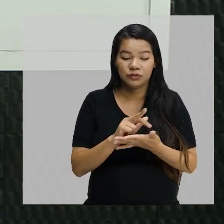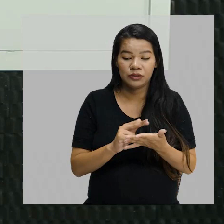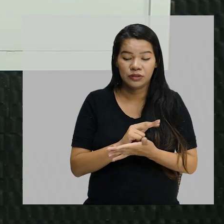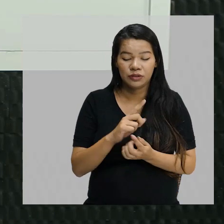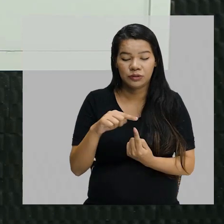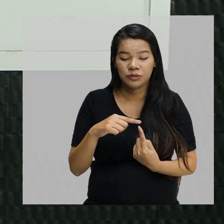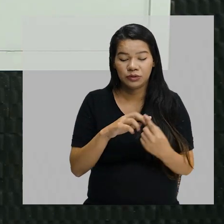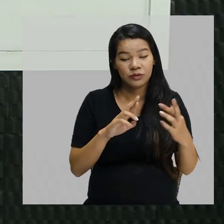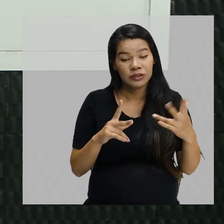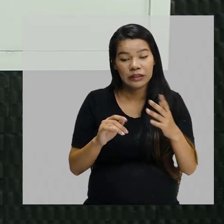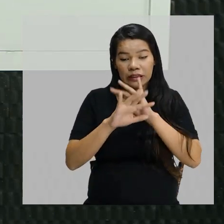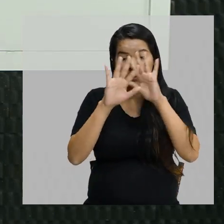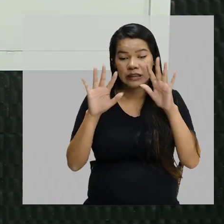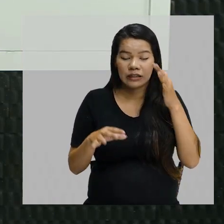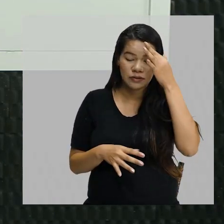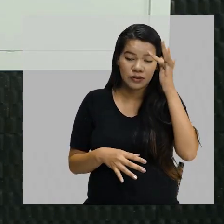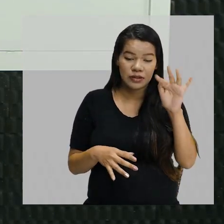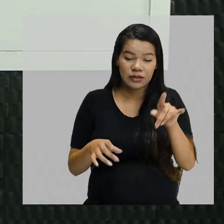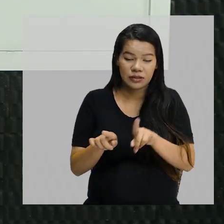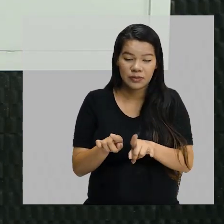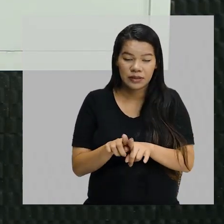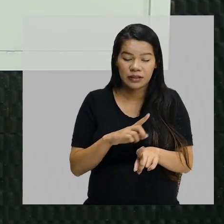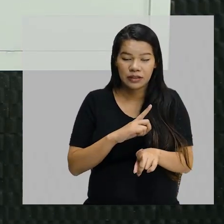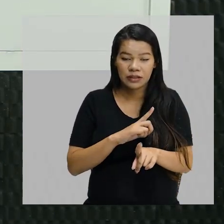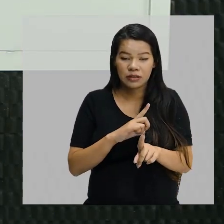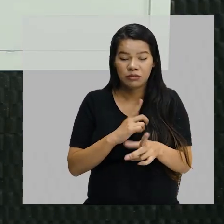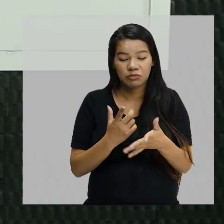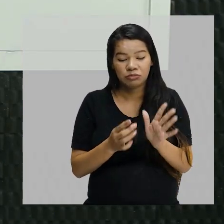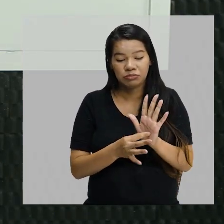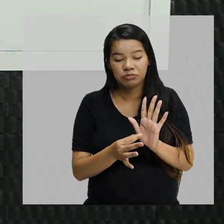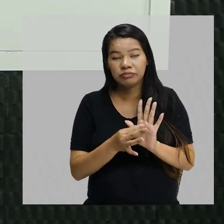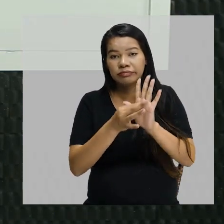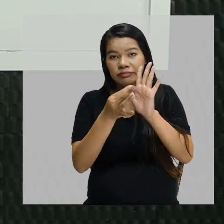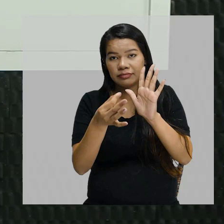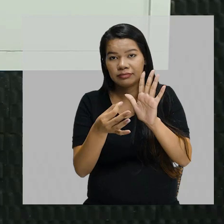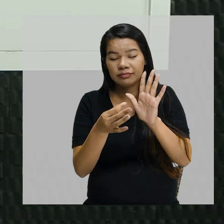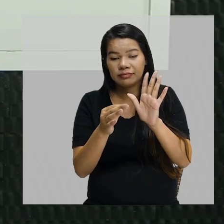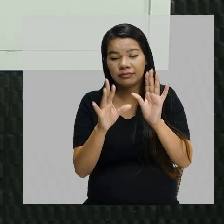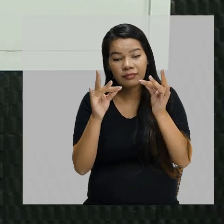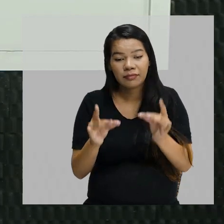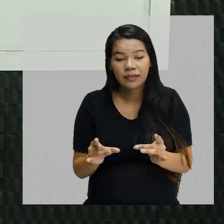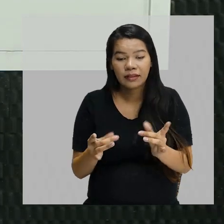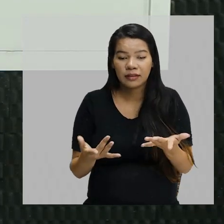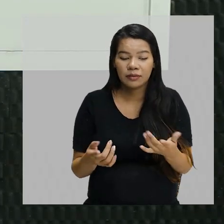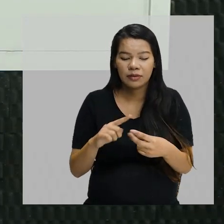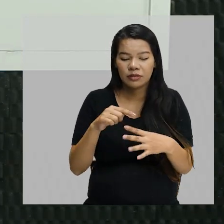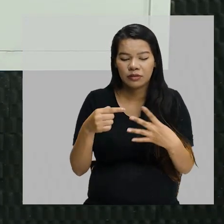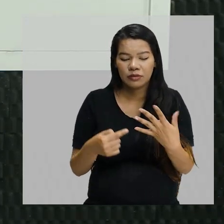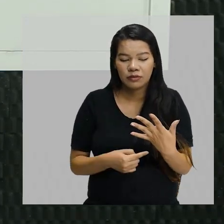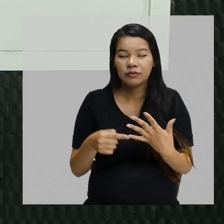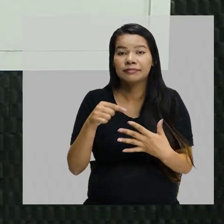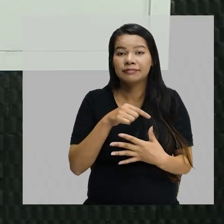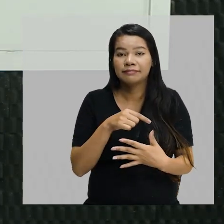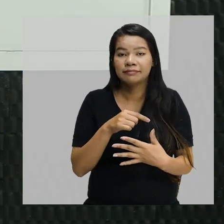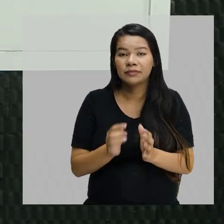ó é claro gente que a filosofia também tem observação da Filosofia também tem outros elementos a visão de conjunto radicalidade rigorosidade